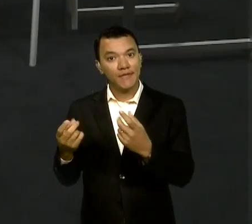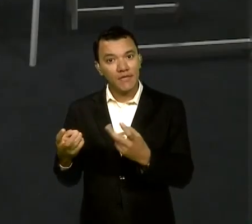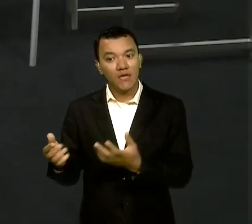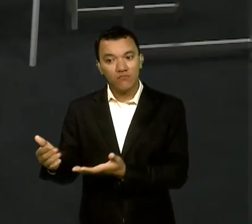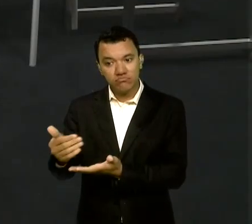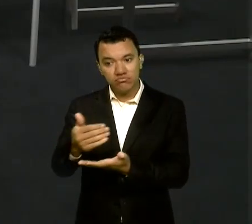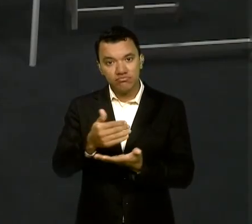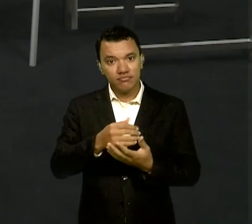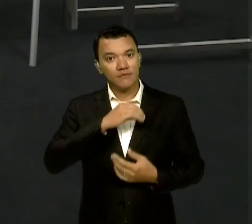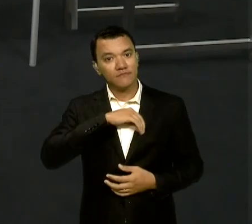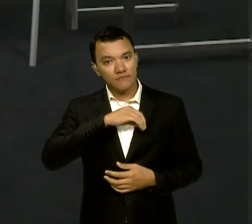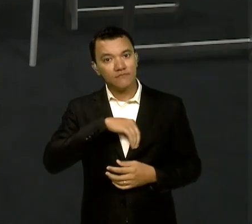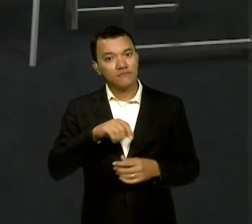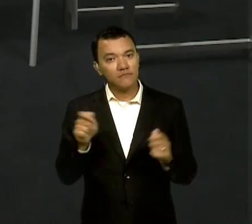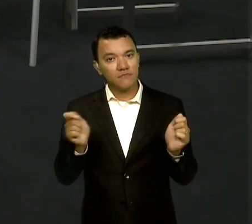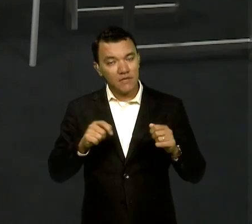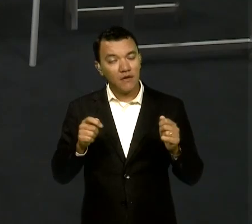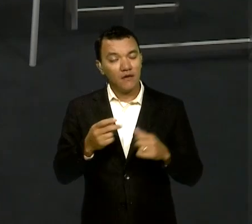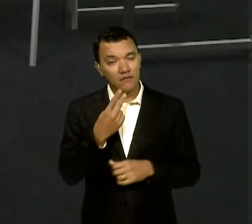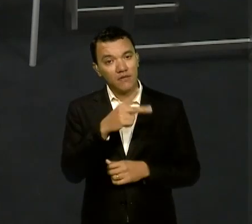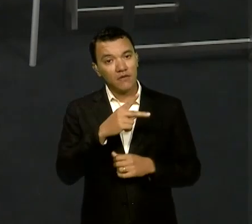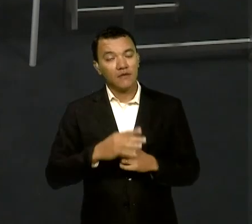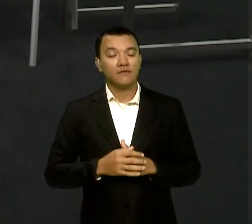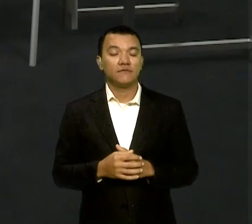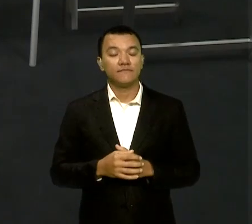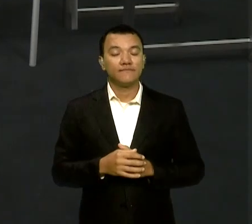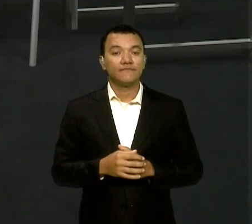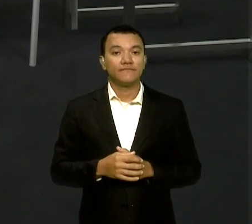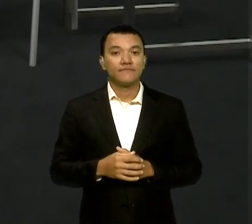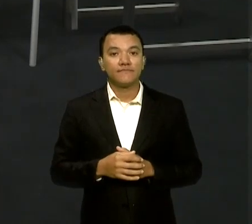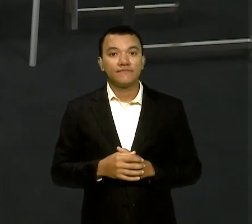o próprio recurso, né? O dinheiro delas.